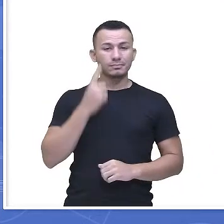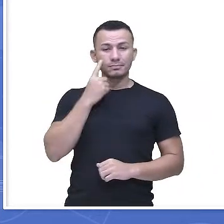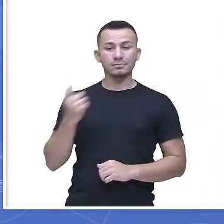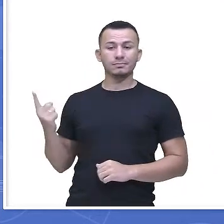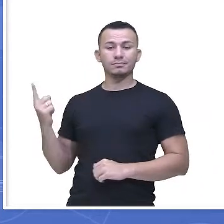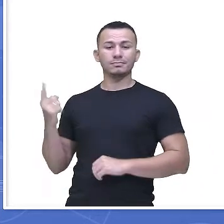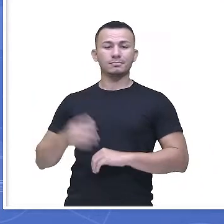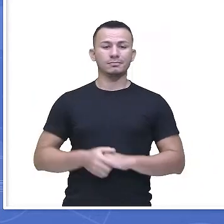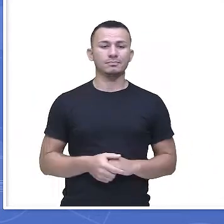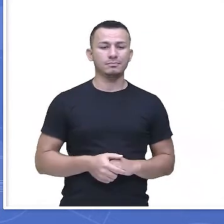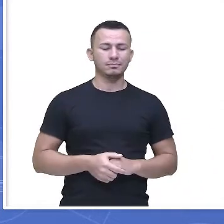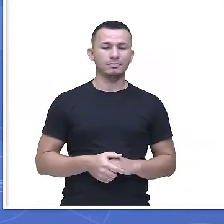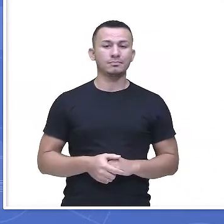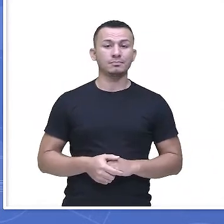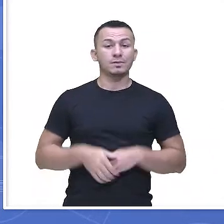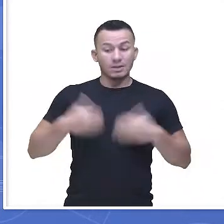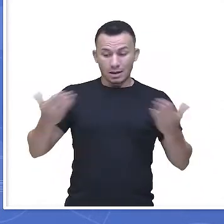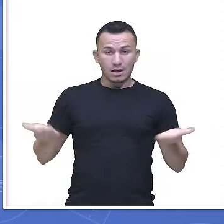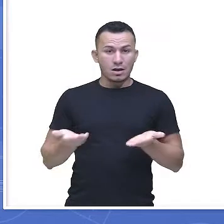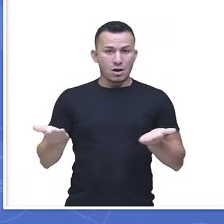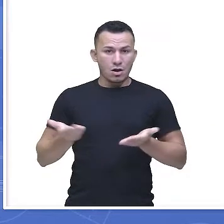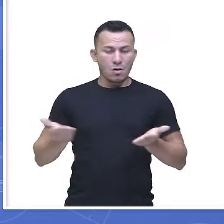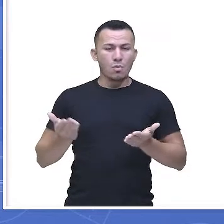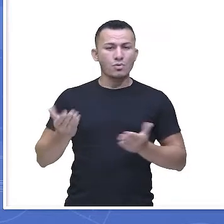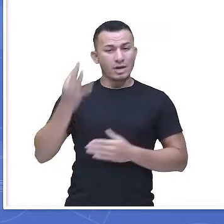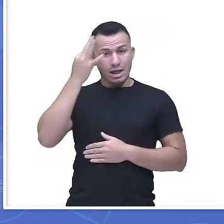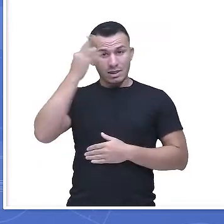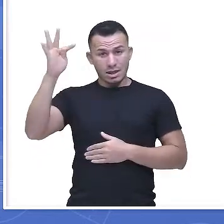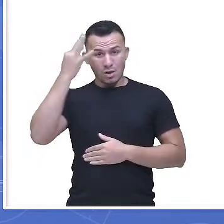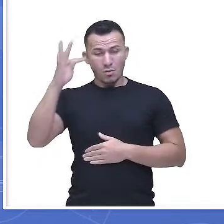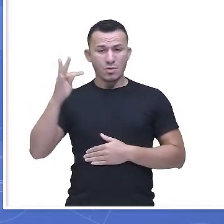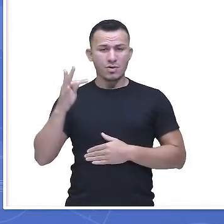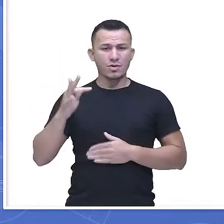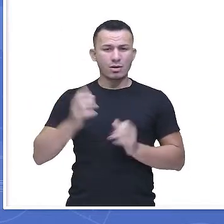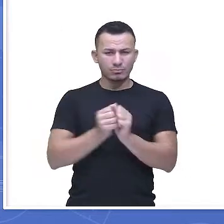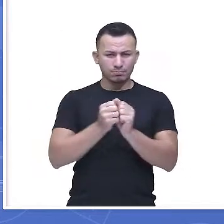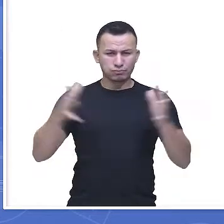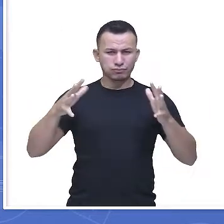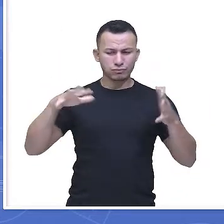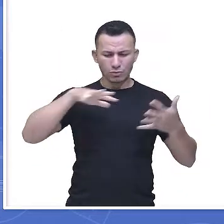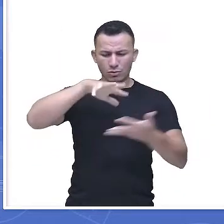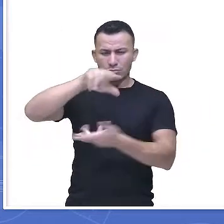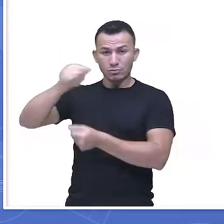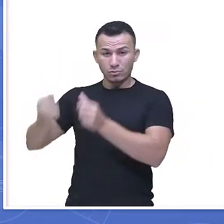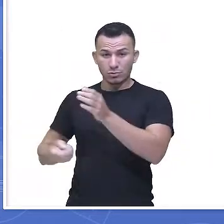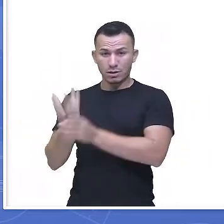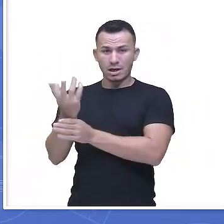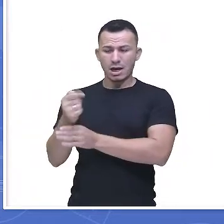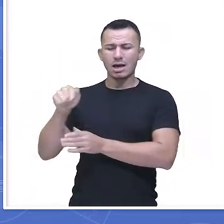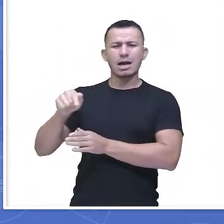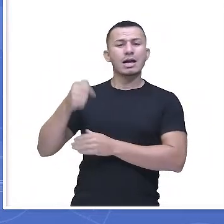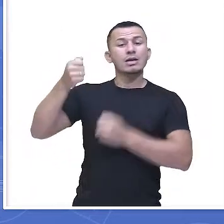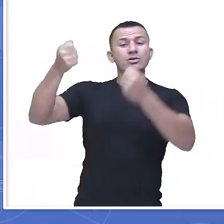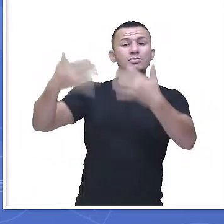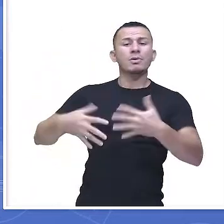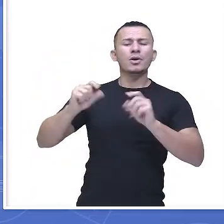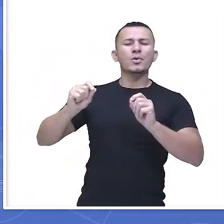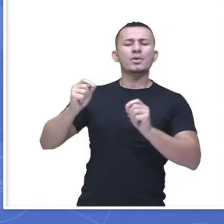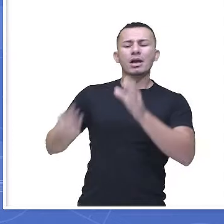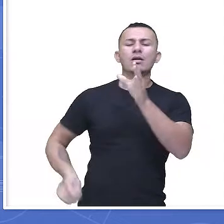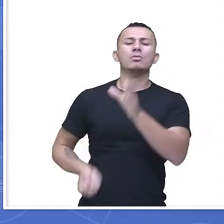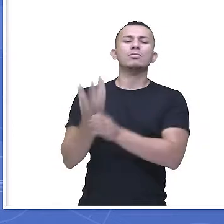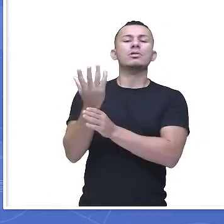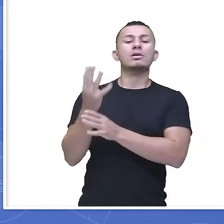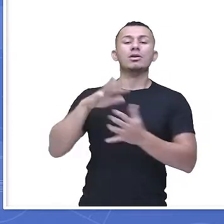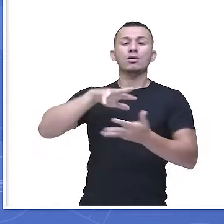Até o presente momento, a teoria do Big Bang é utilizada para explicar o surgimento